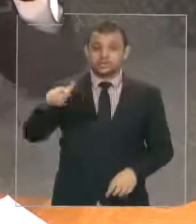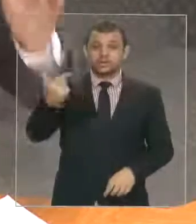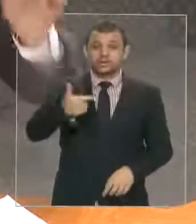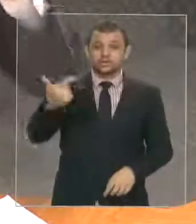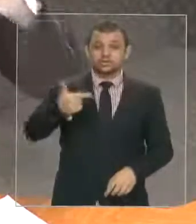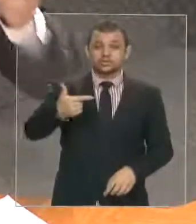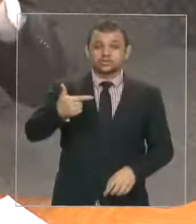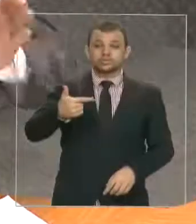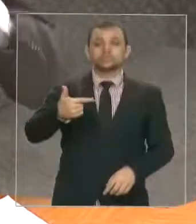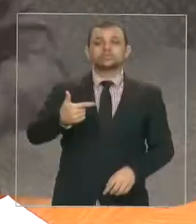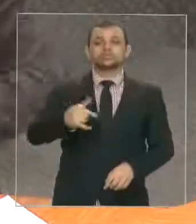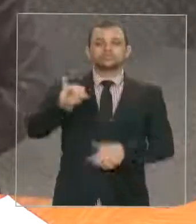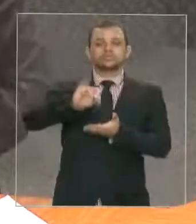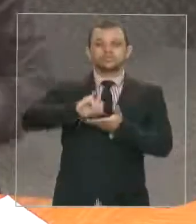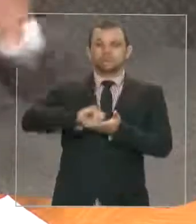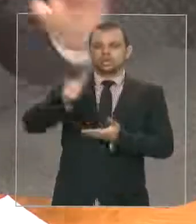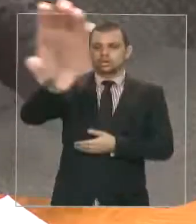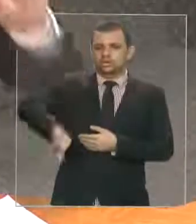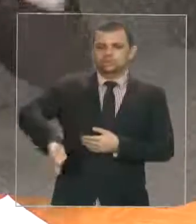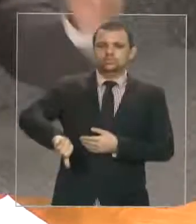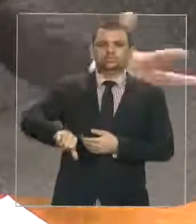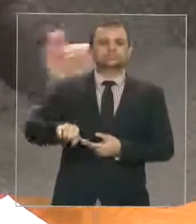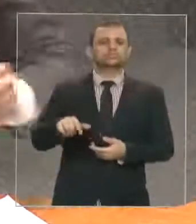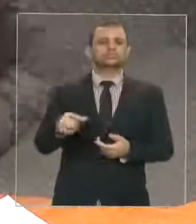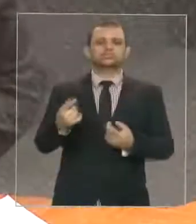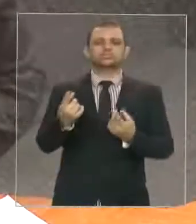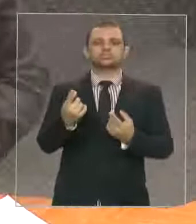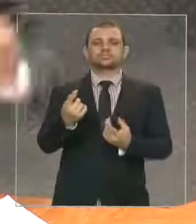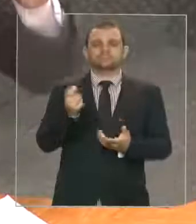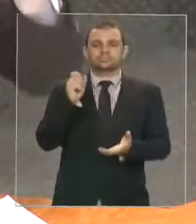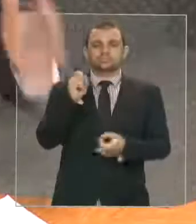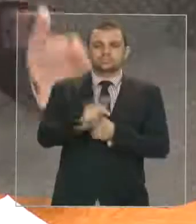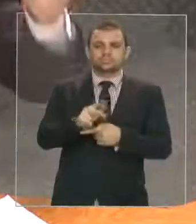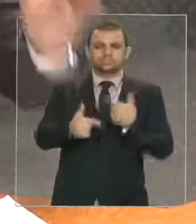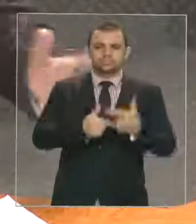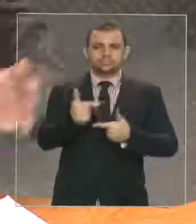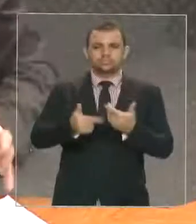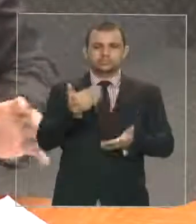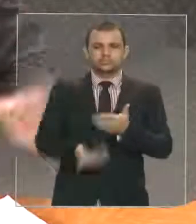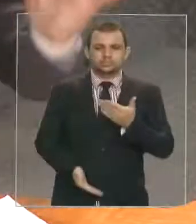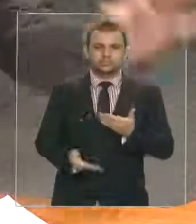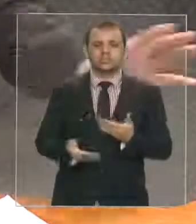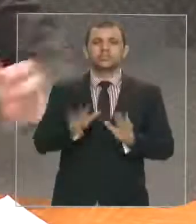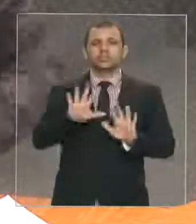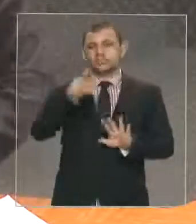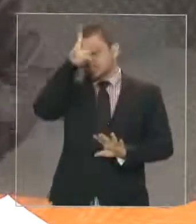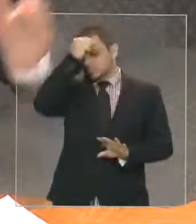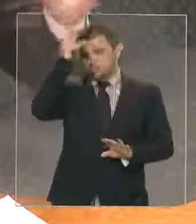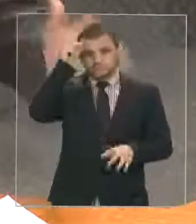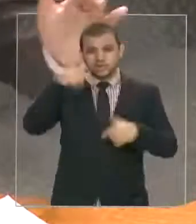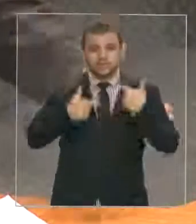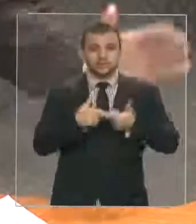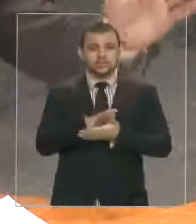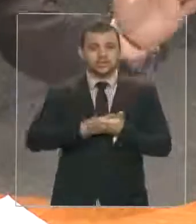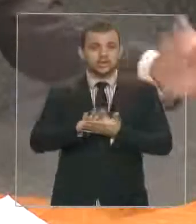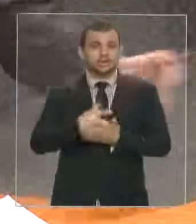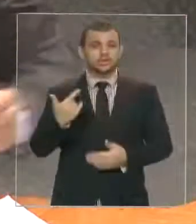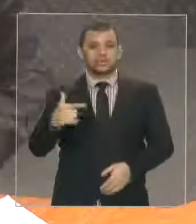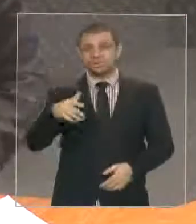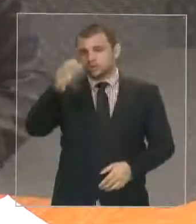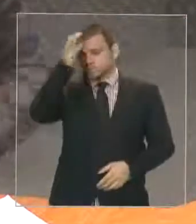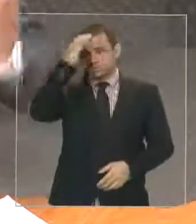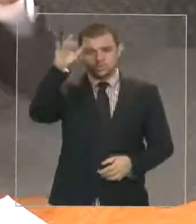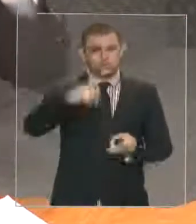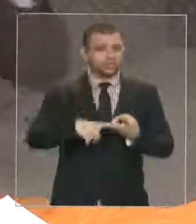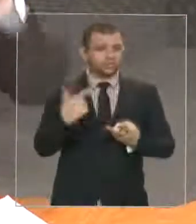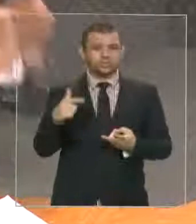O prefeito nunca fez nada para gerar emprego e renda. Não temos atividade cultural, não temos atividade